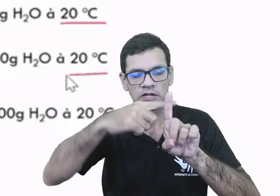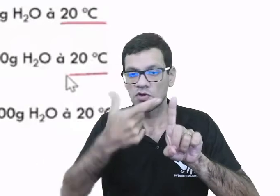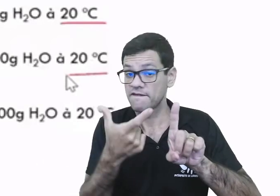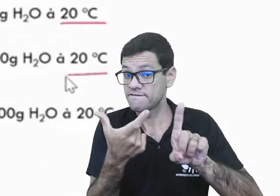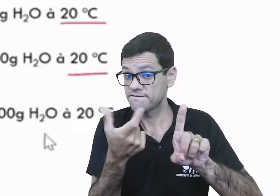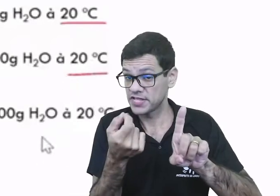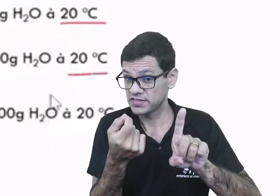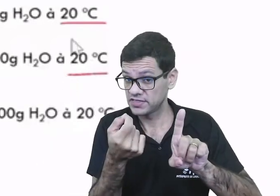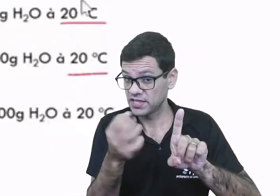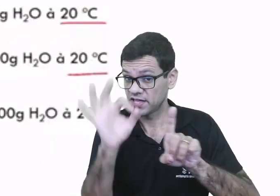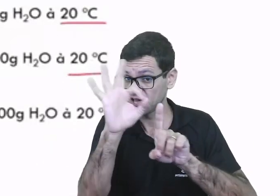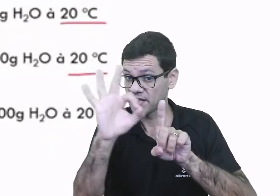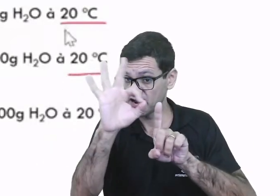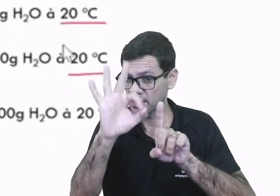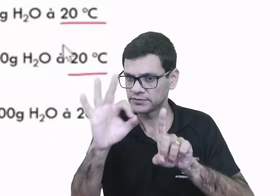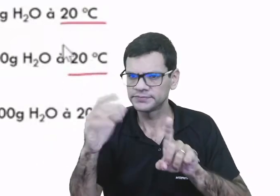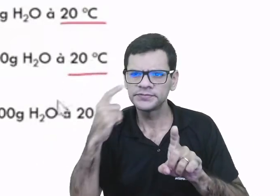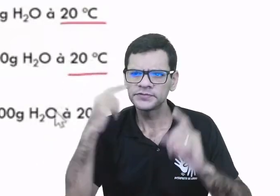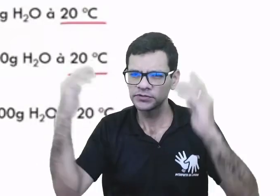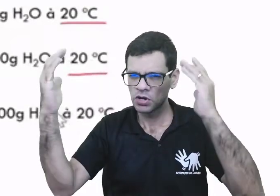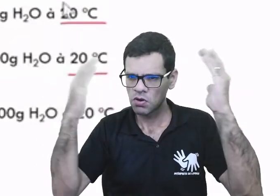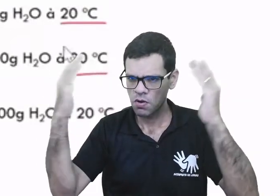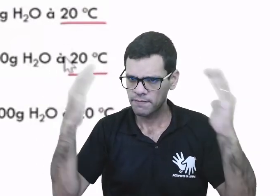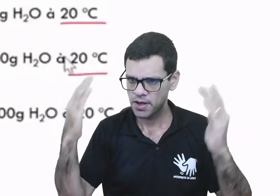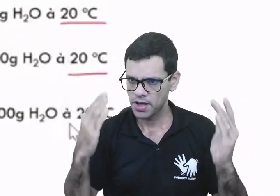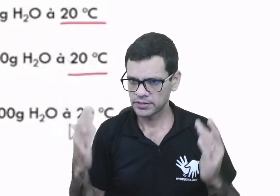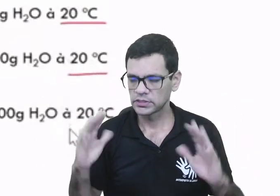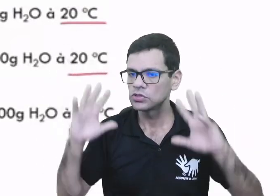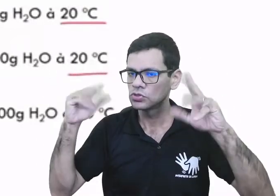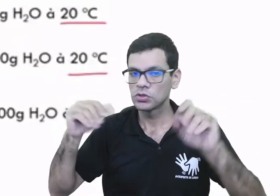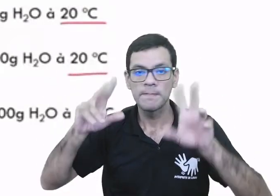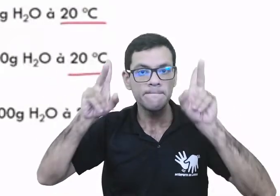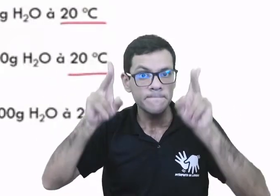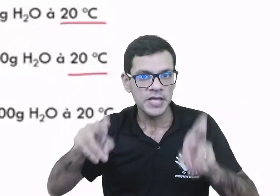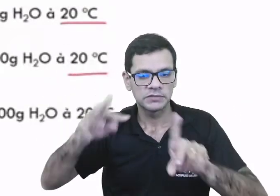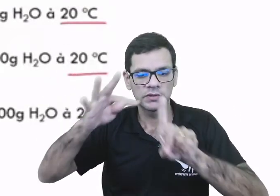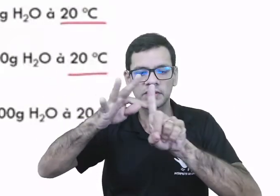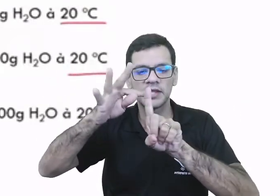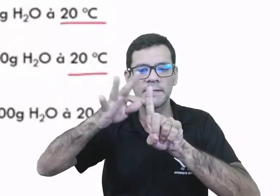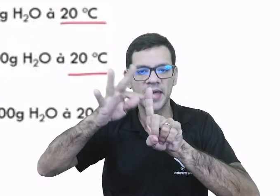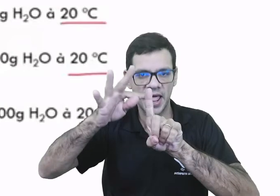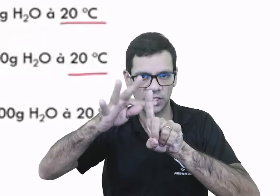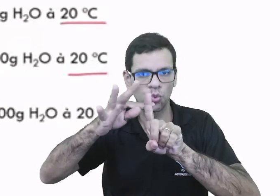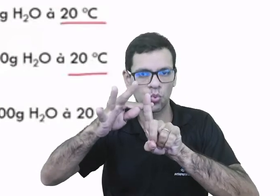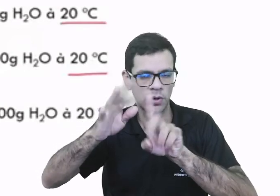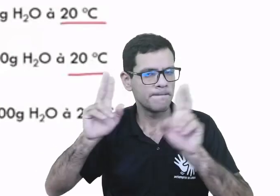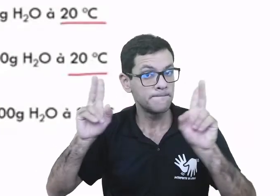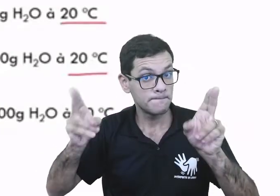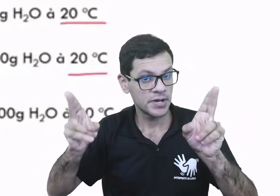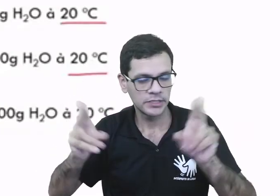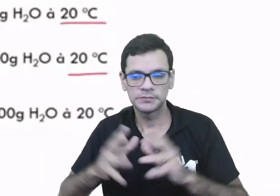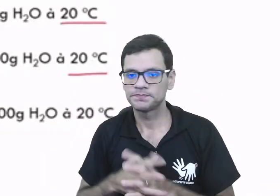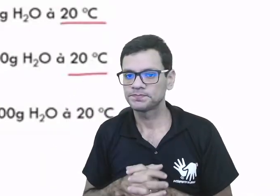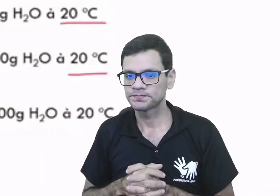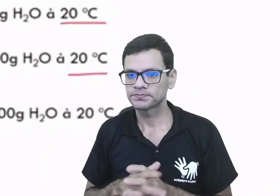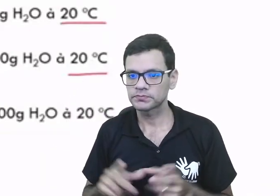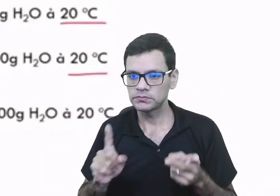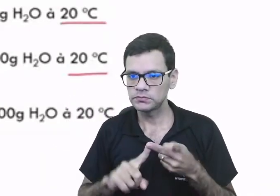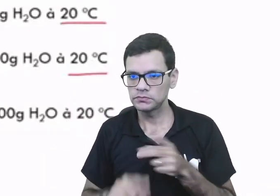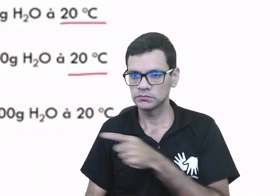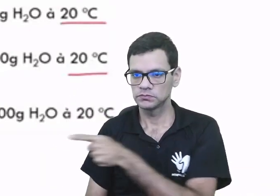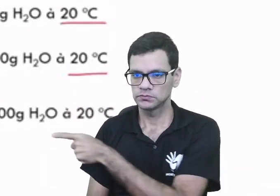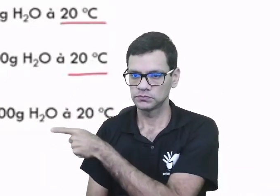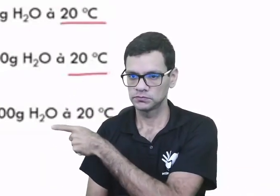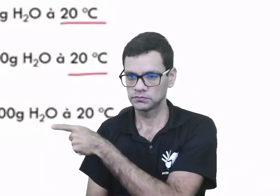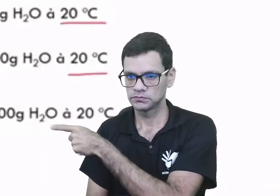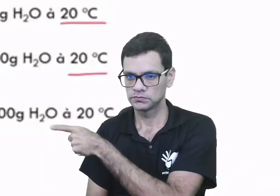Celsius. Eu estou fazendo esse comparativo com todos na mesma temperatura. Aqui a gente tem o nitrato de potássio